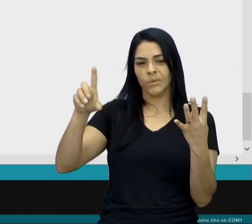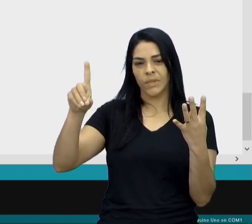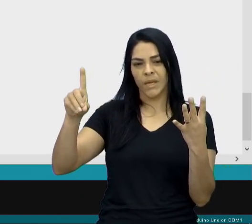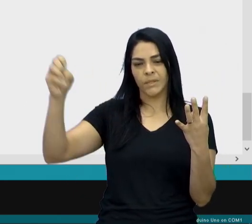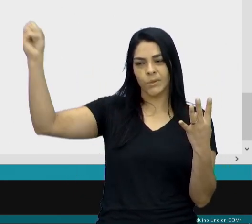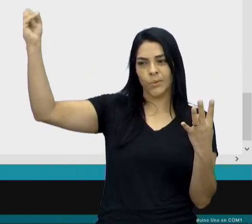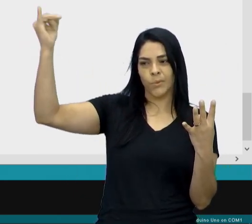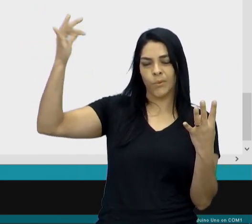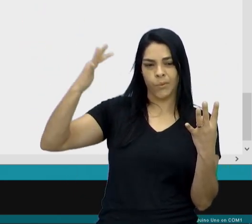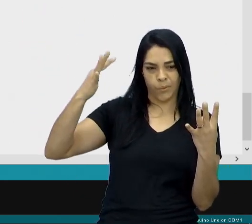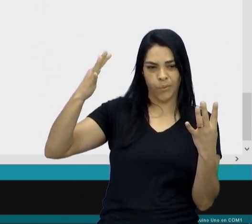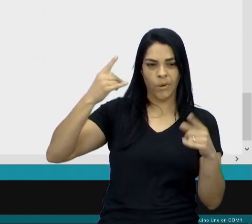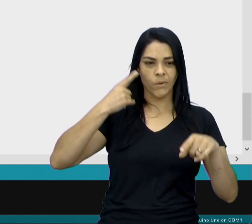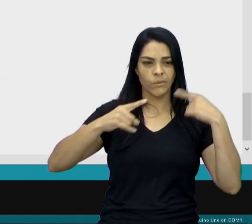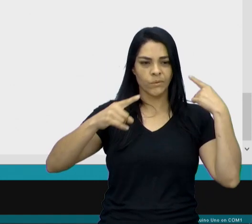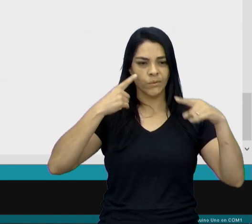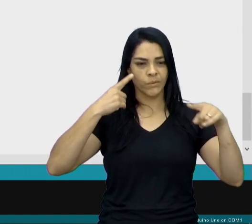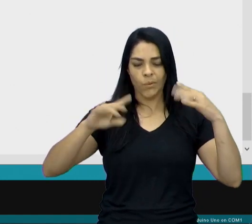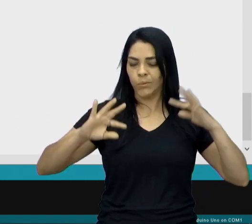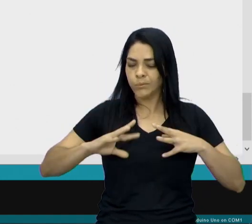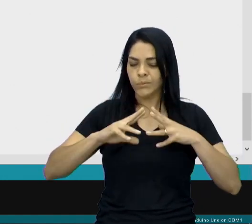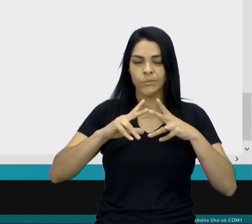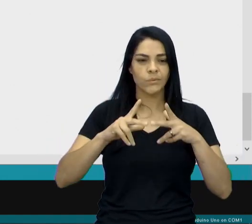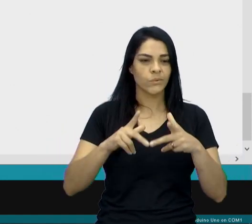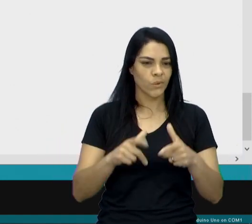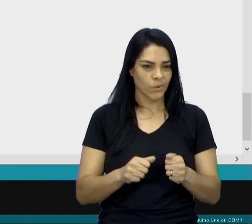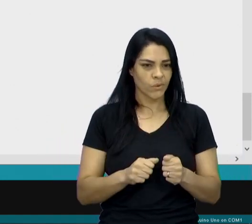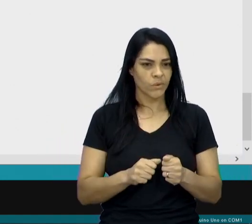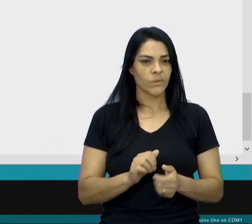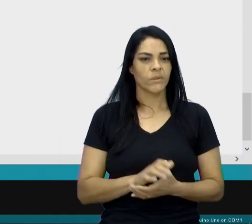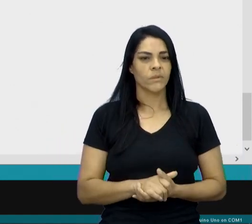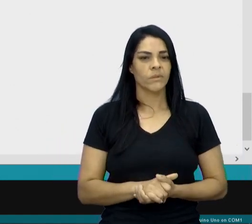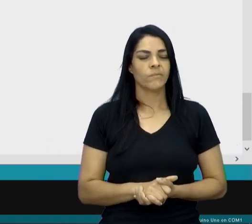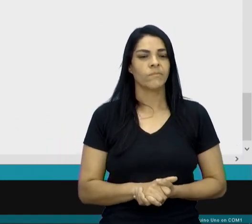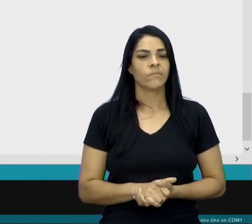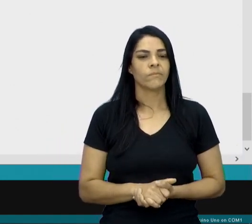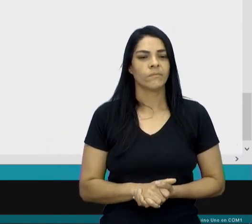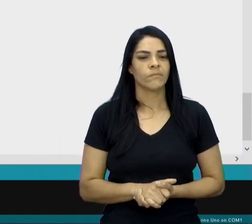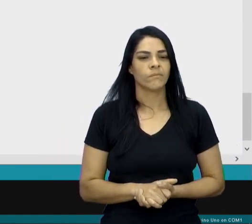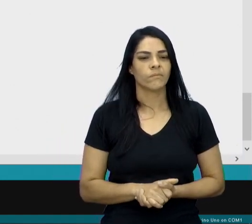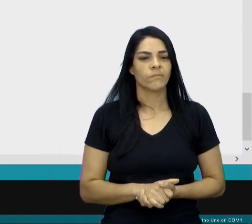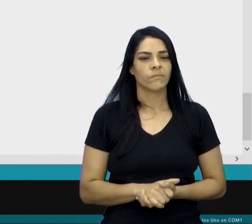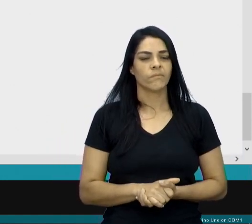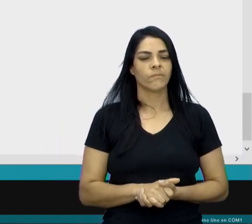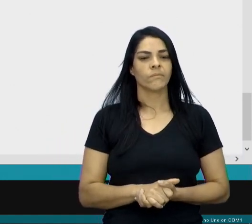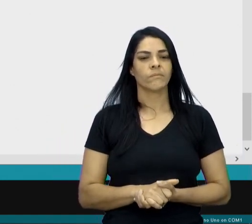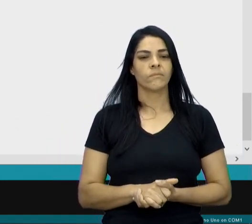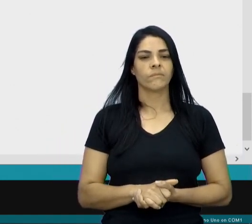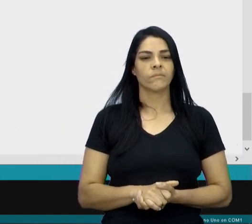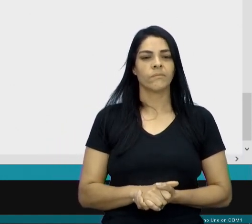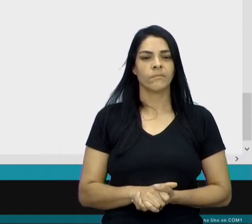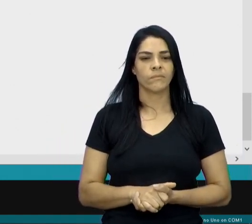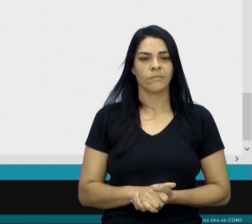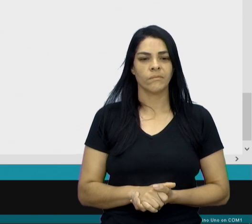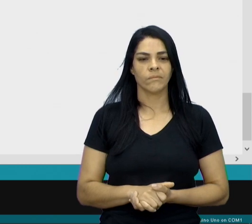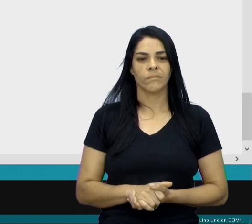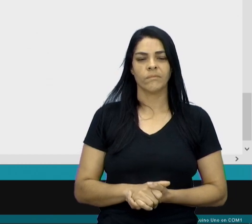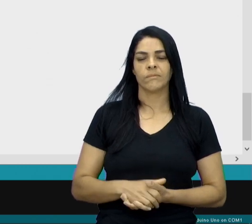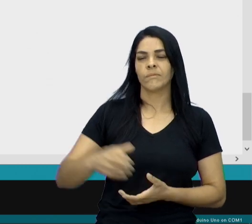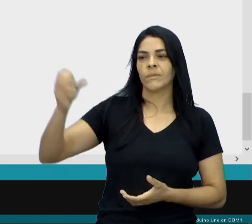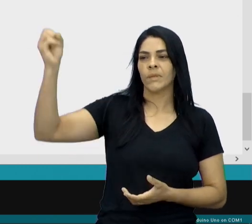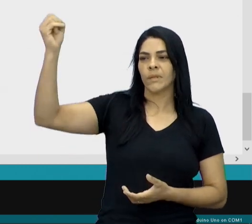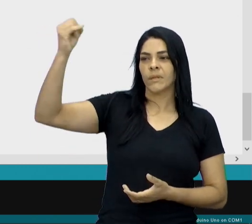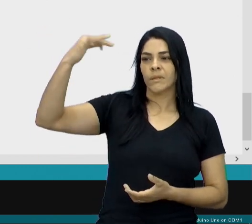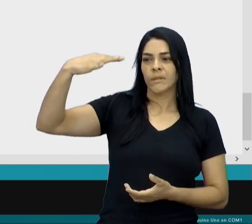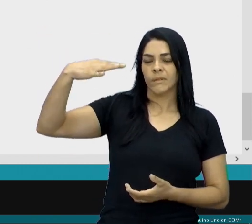toca também o som, ó. Toca os sons, três sons, né? Três ou quatro sons. Acendam, vejam, high, acendam